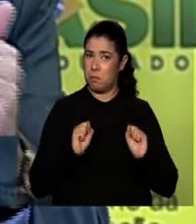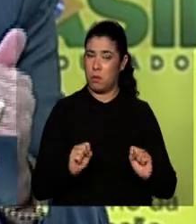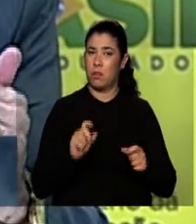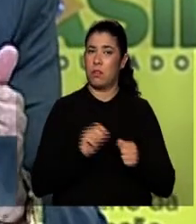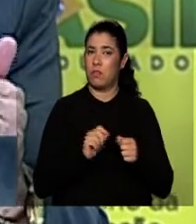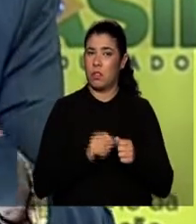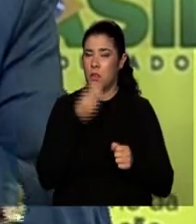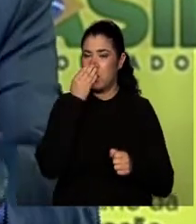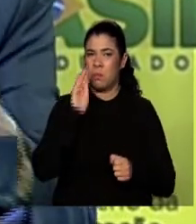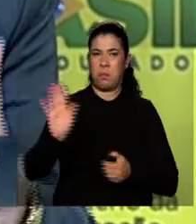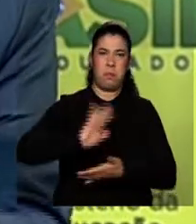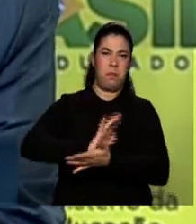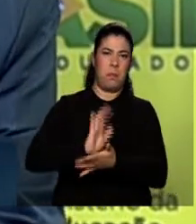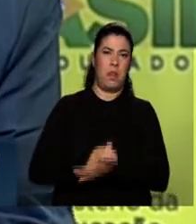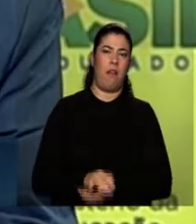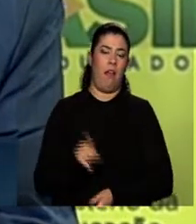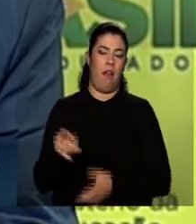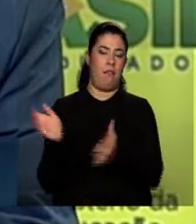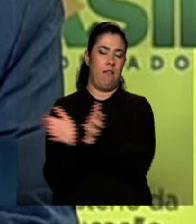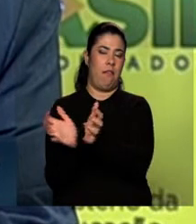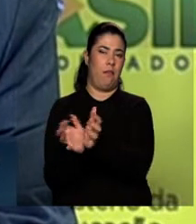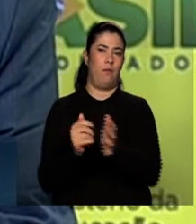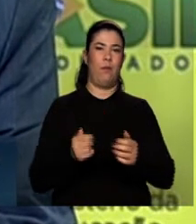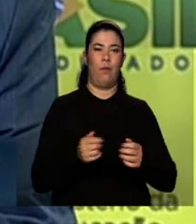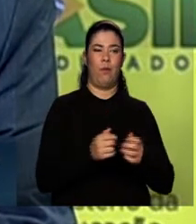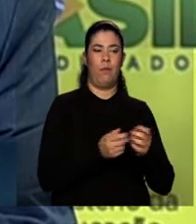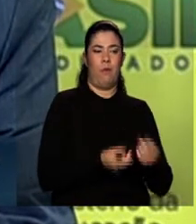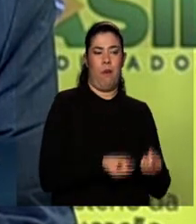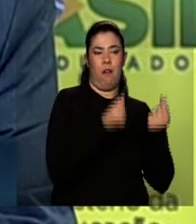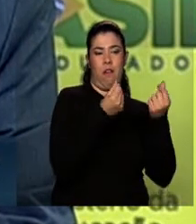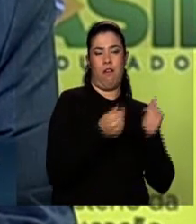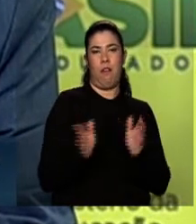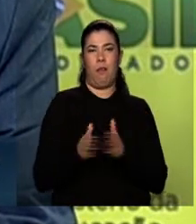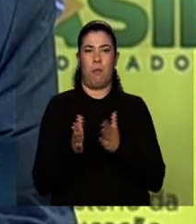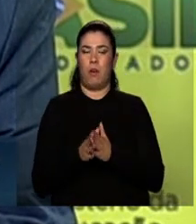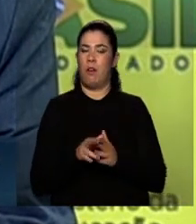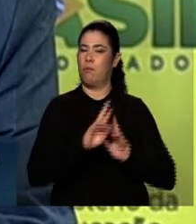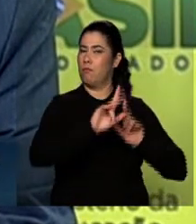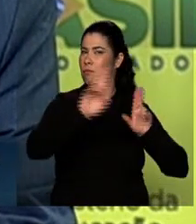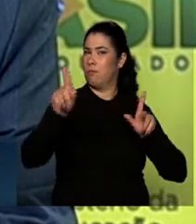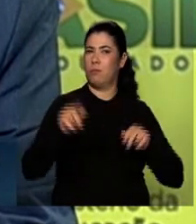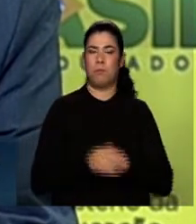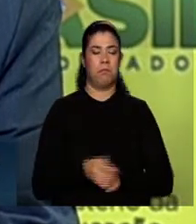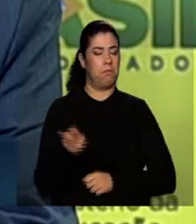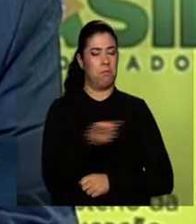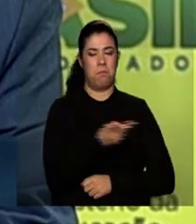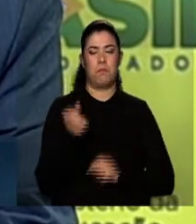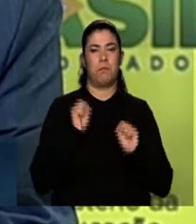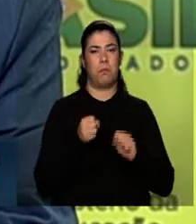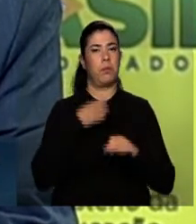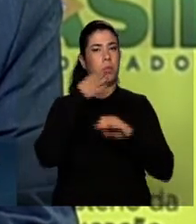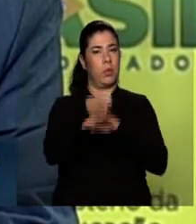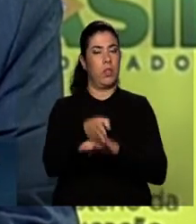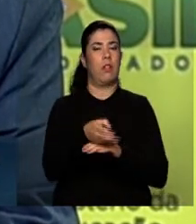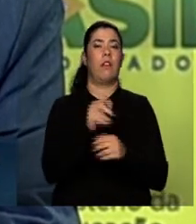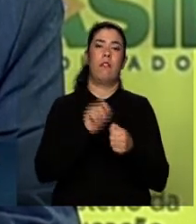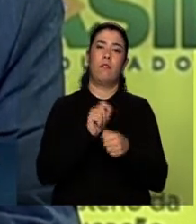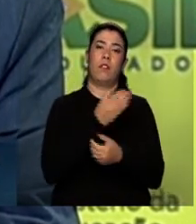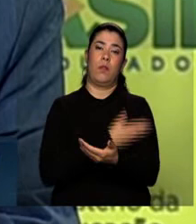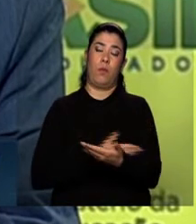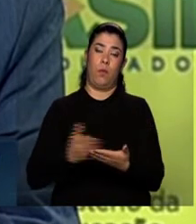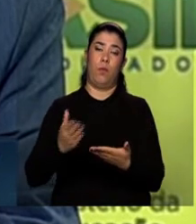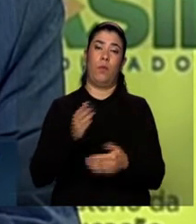fazer exclusão de classe social. Hoje, o jovem tem oportunidades de estar no curso. Mas, mais do que isso, ele passa